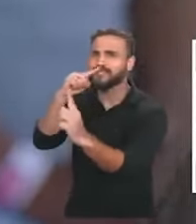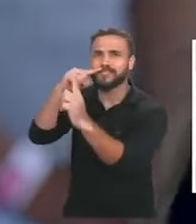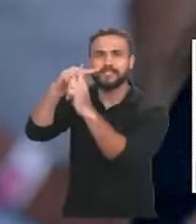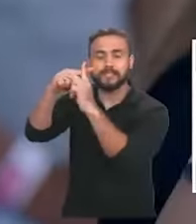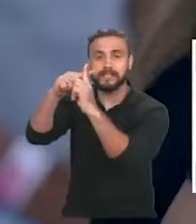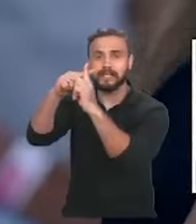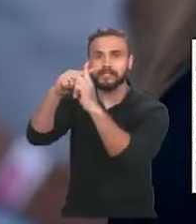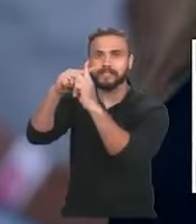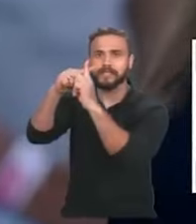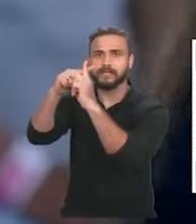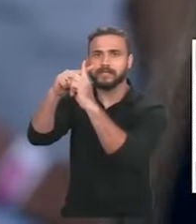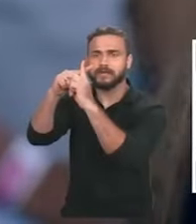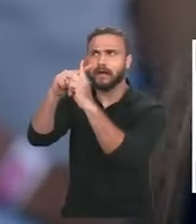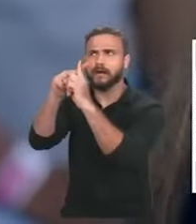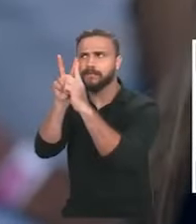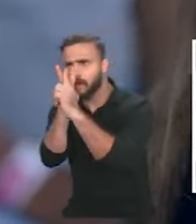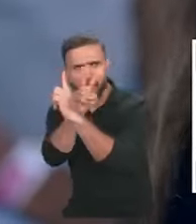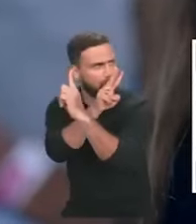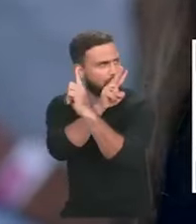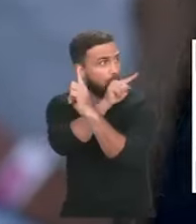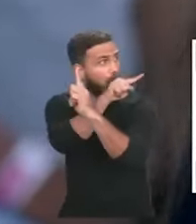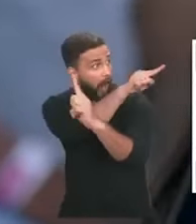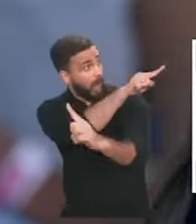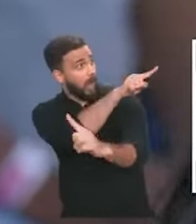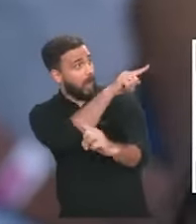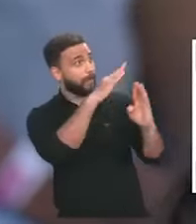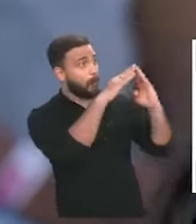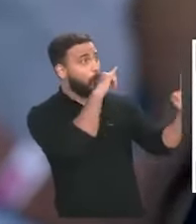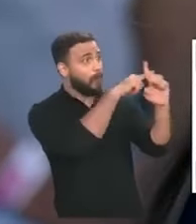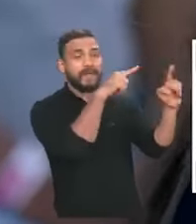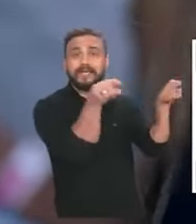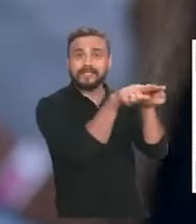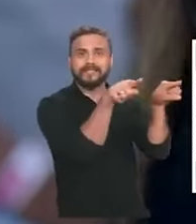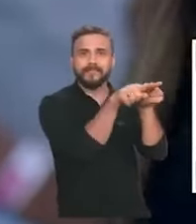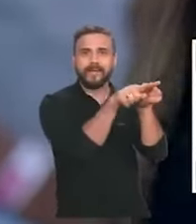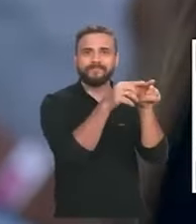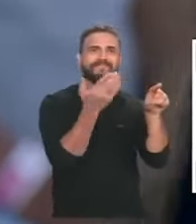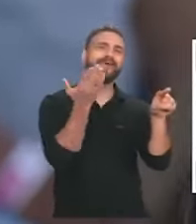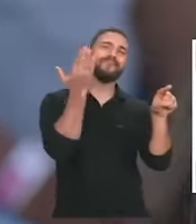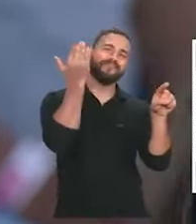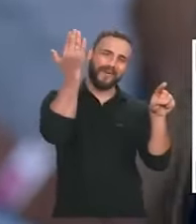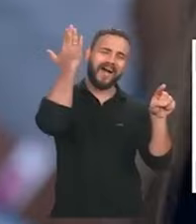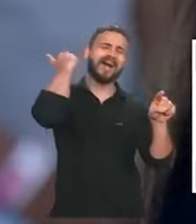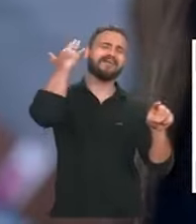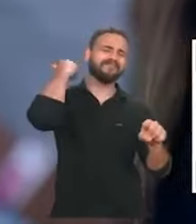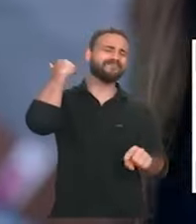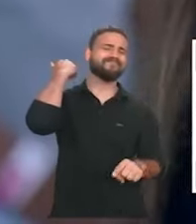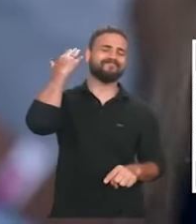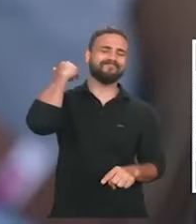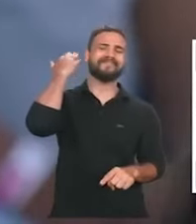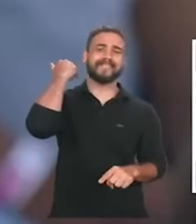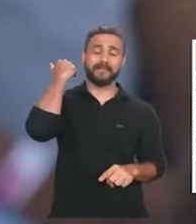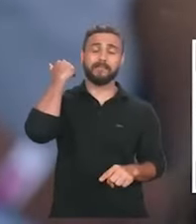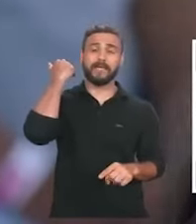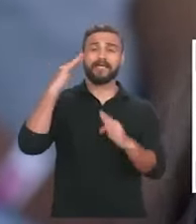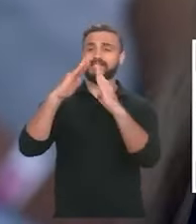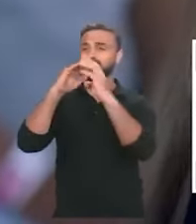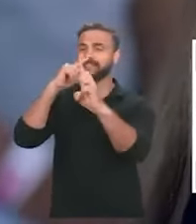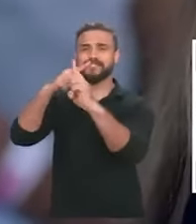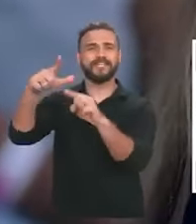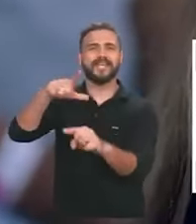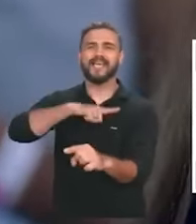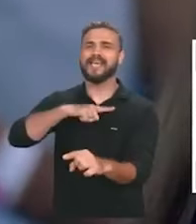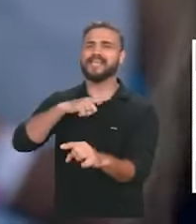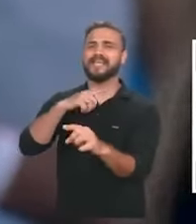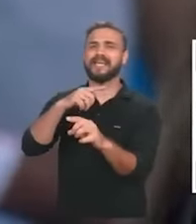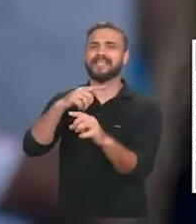você vê do outro lado tem outra igreja então já foi desse jeito já foi um lugar aonde Jesus era o centro